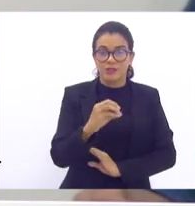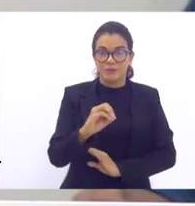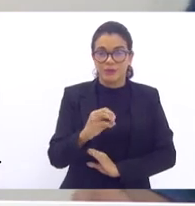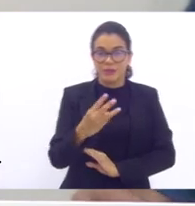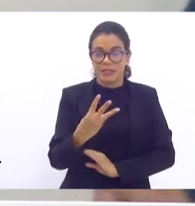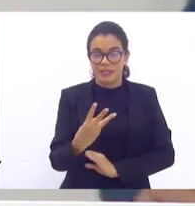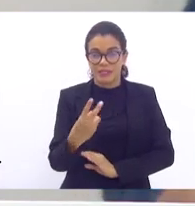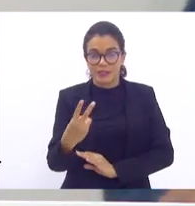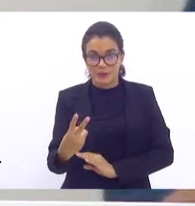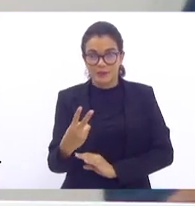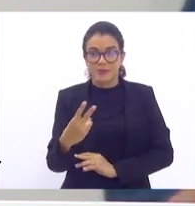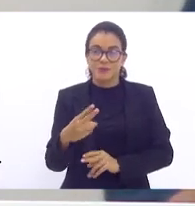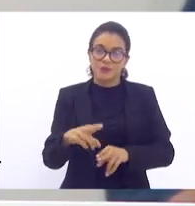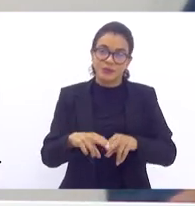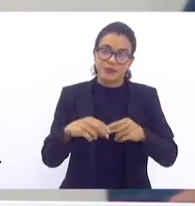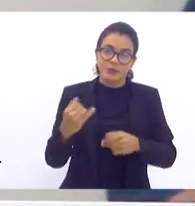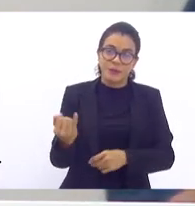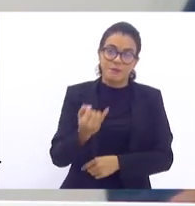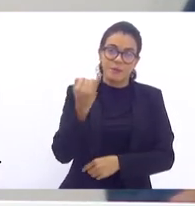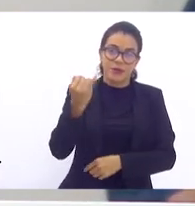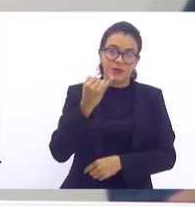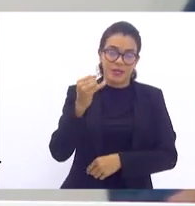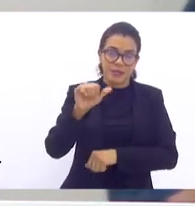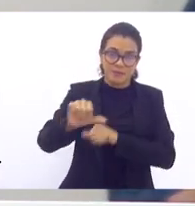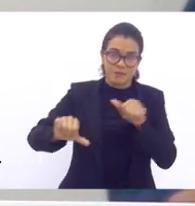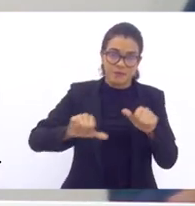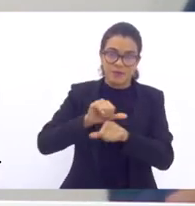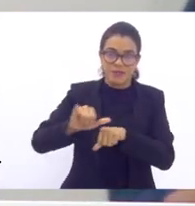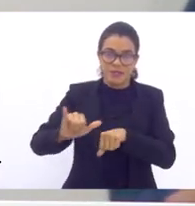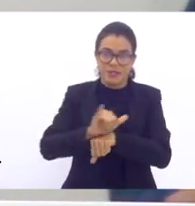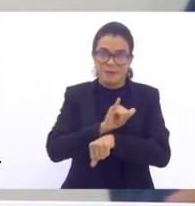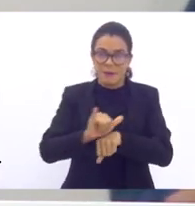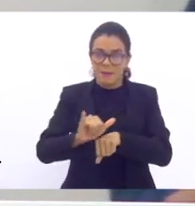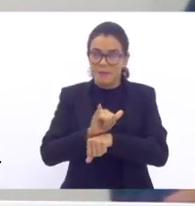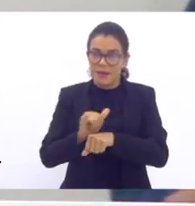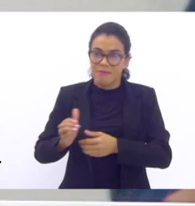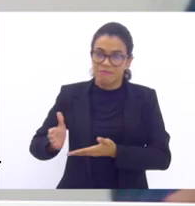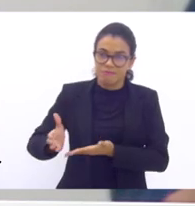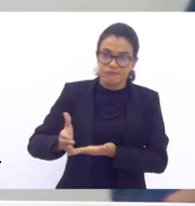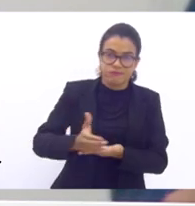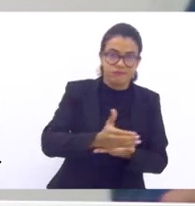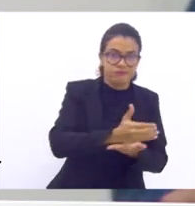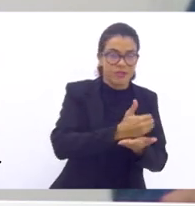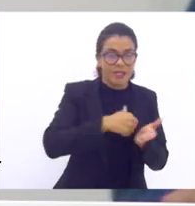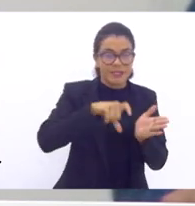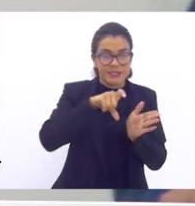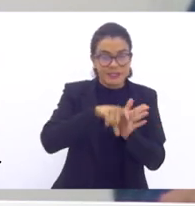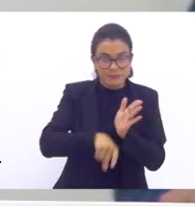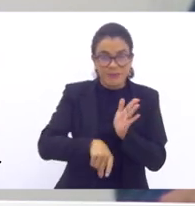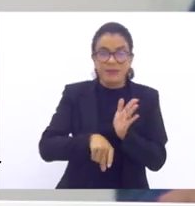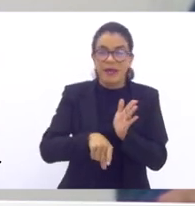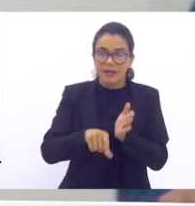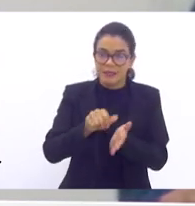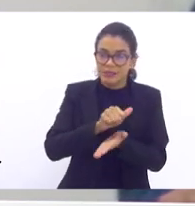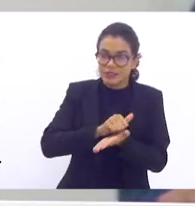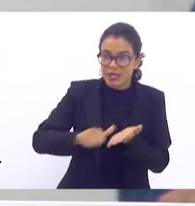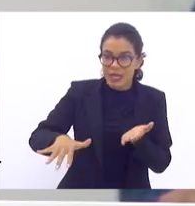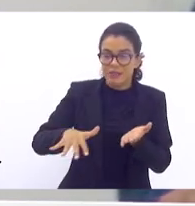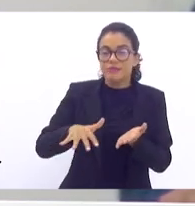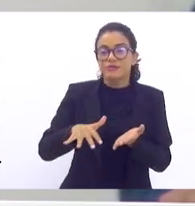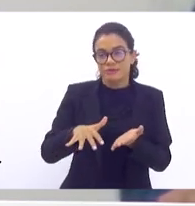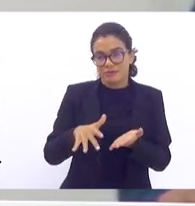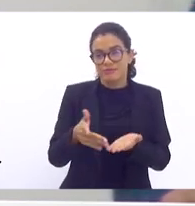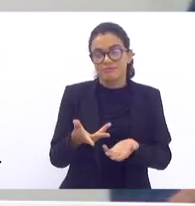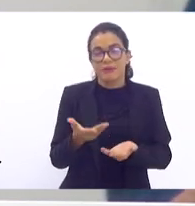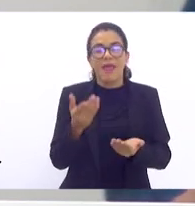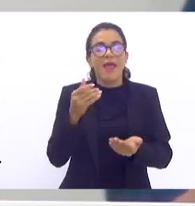por isso a importância da reforma tributária Porque a reforma tributária acaba fazendo com que você alok de forma não não diante das